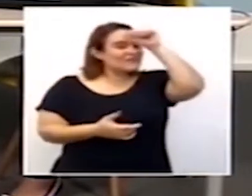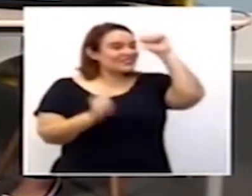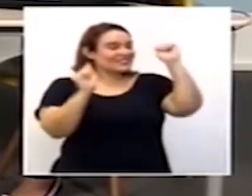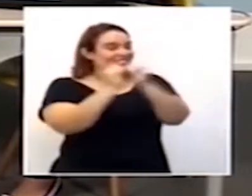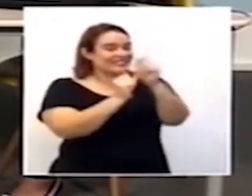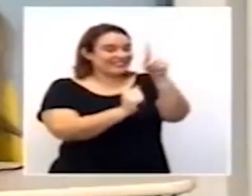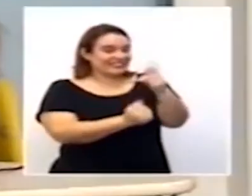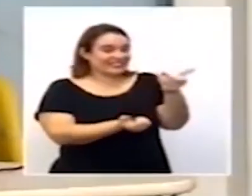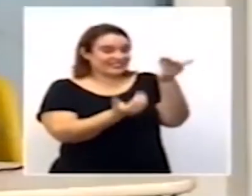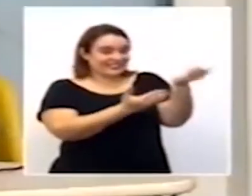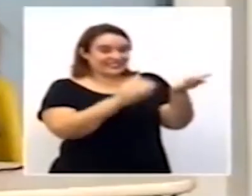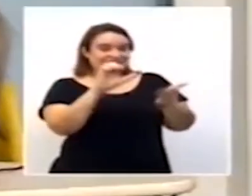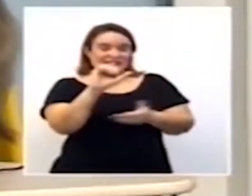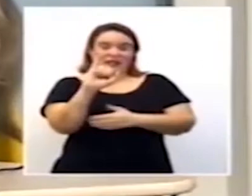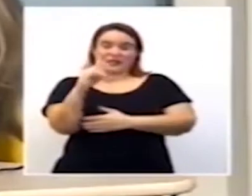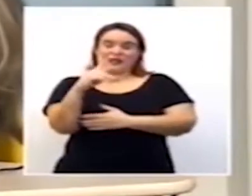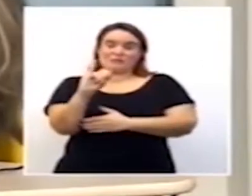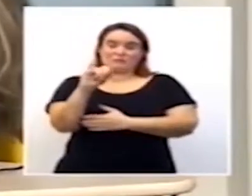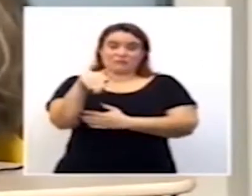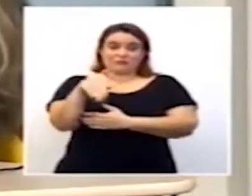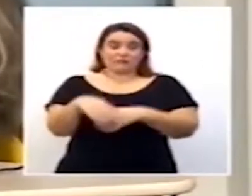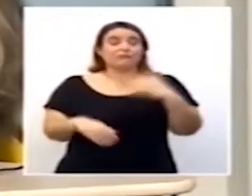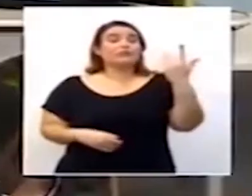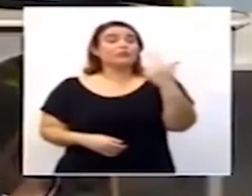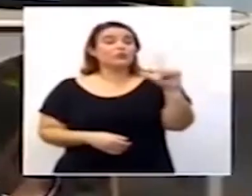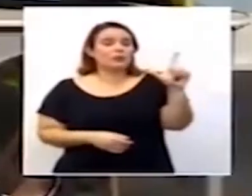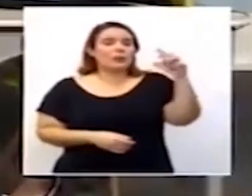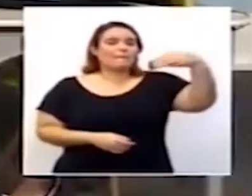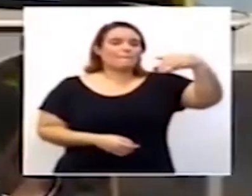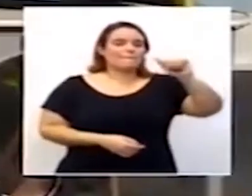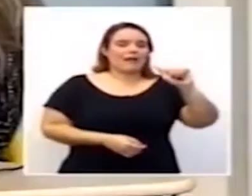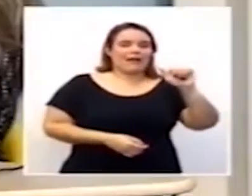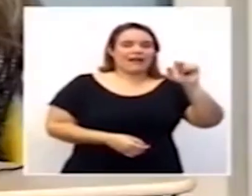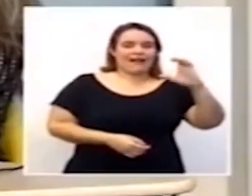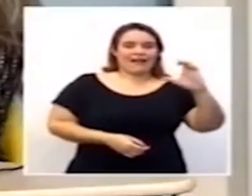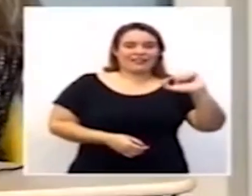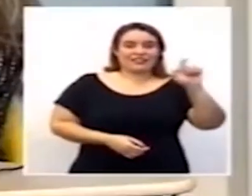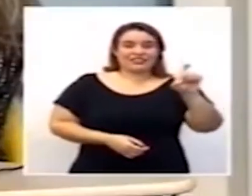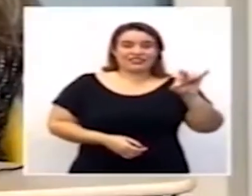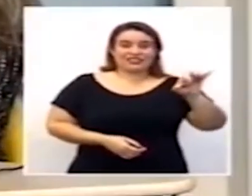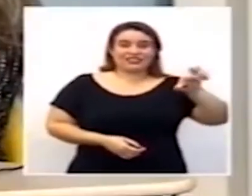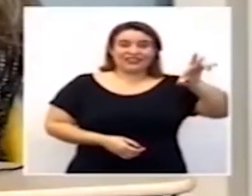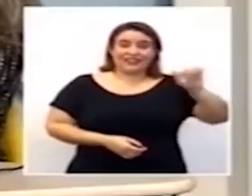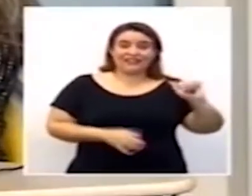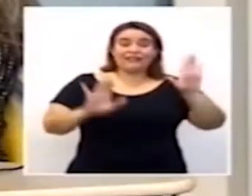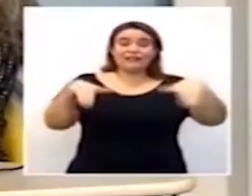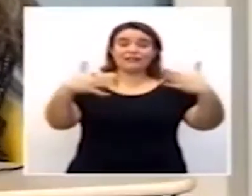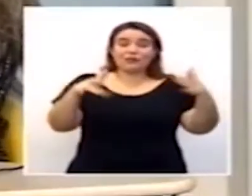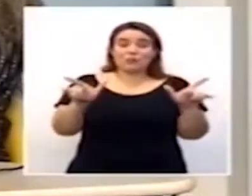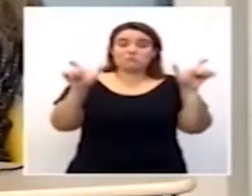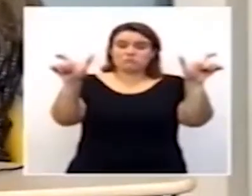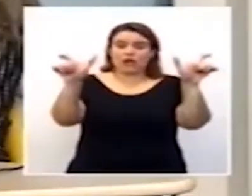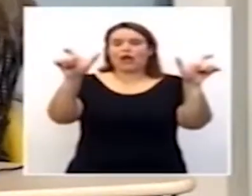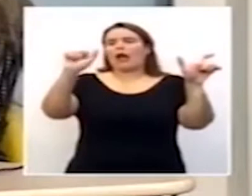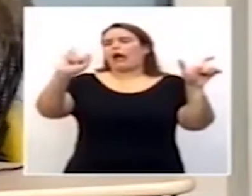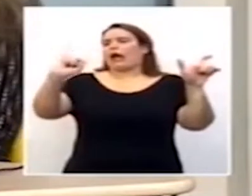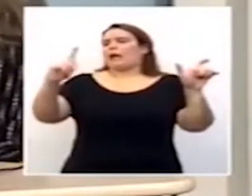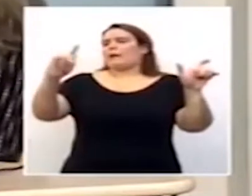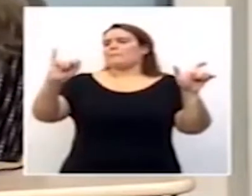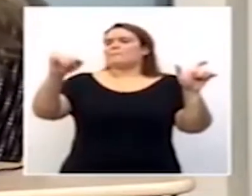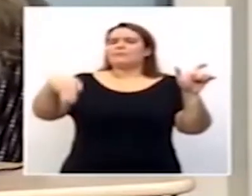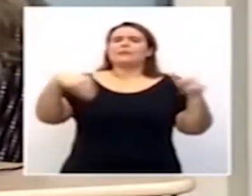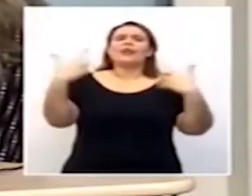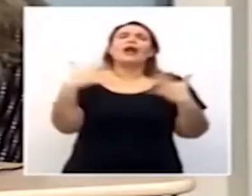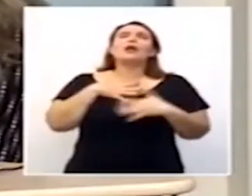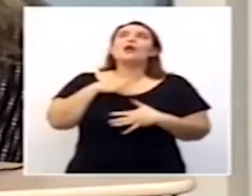Aipim em outro macaxeira então algumas pessoas conhecem a mandioca como ai ai eu